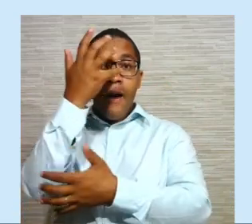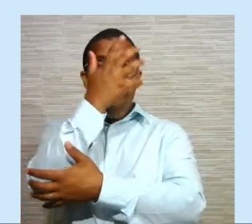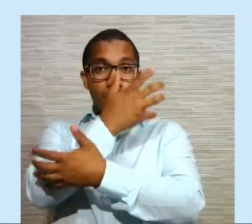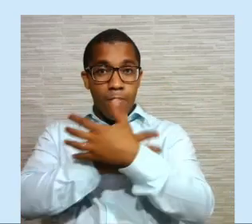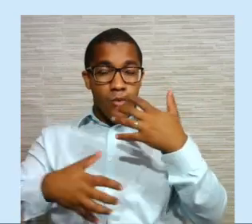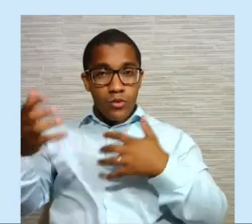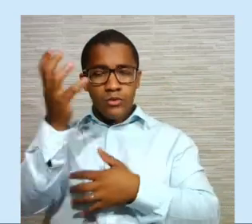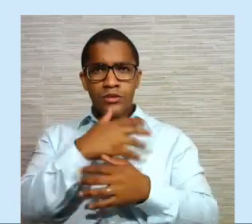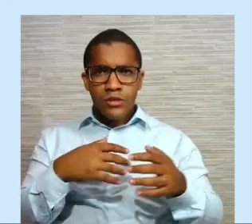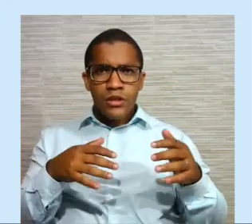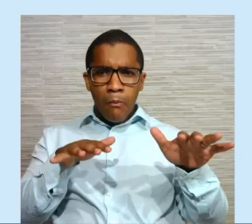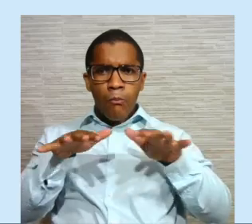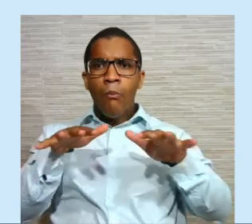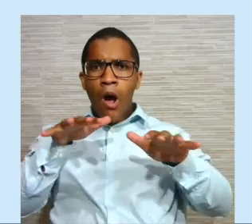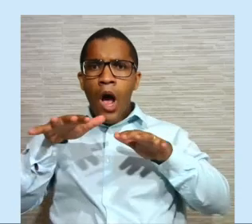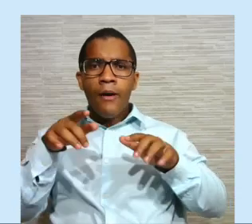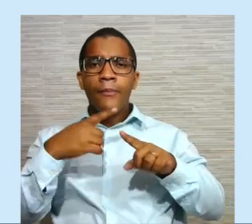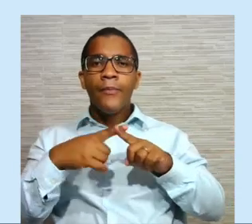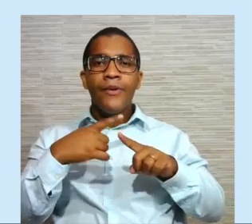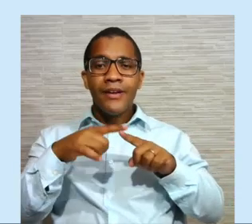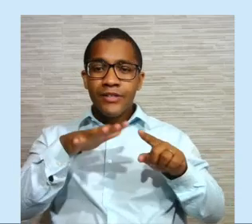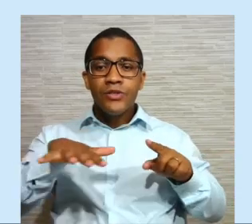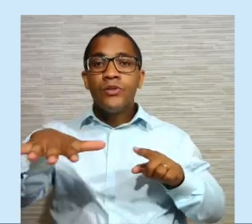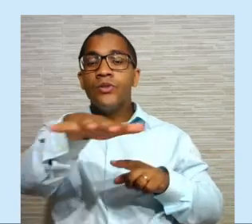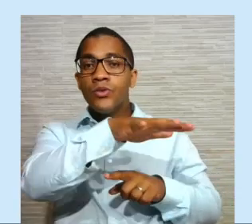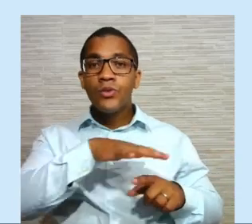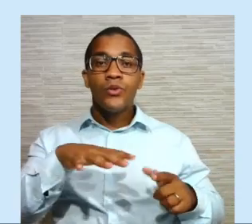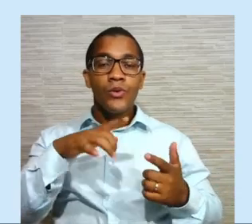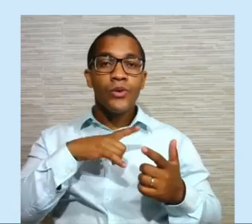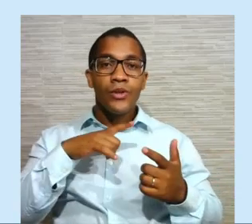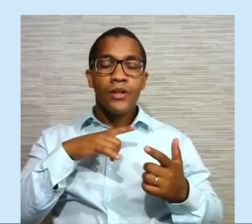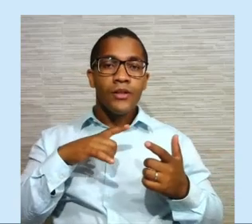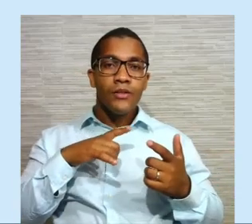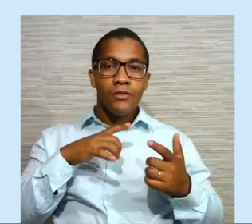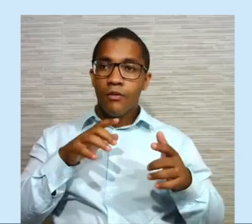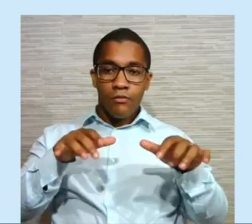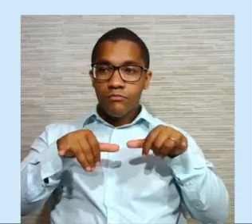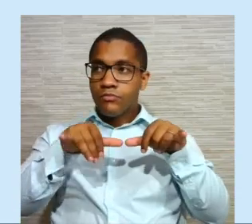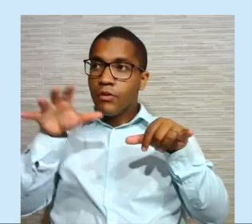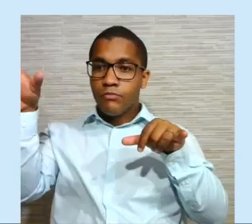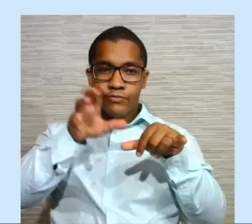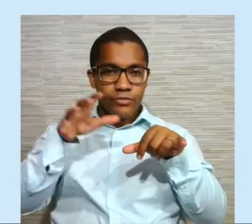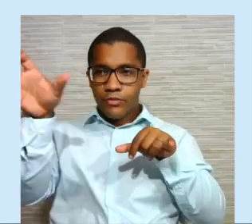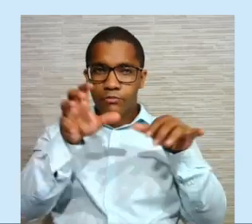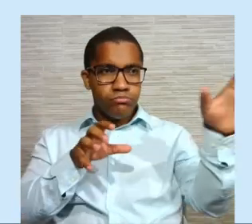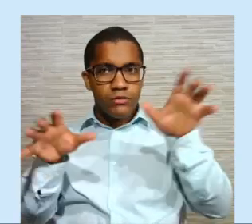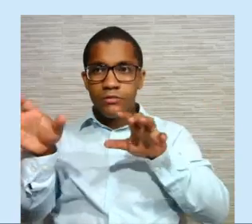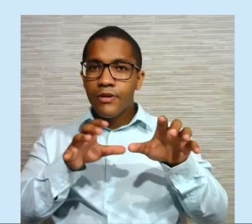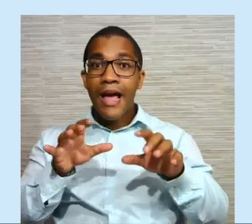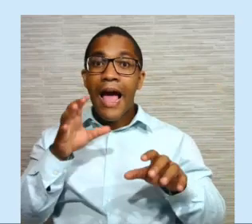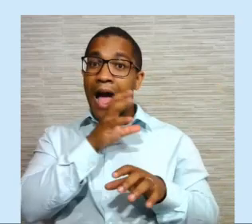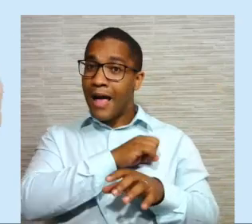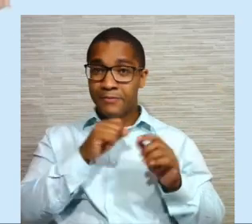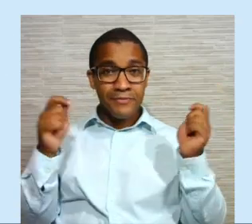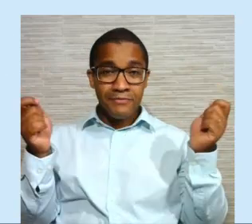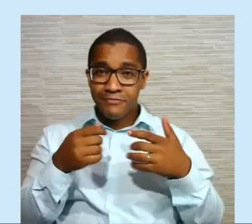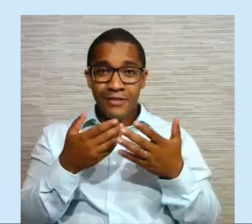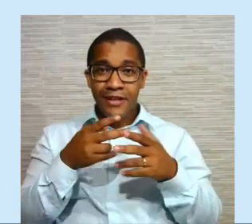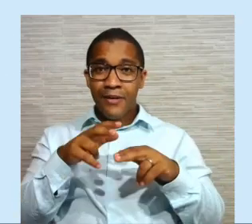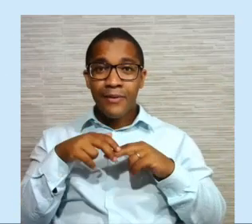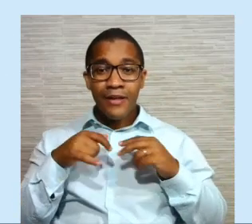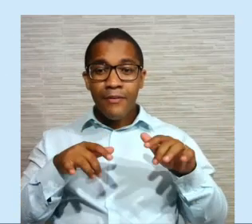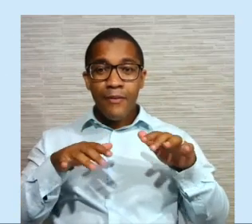música mais agitada, que para o cliente ir lá fazer as compras mais rápido e sair para movimentar. Aí